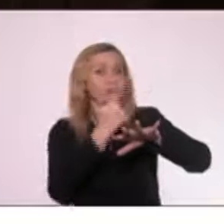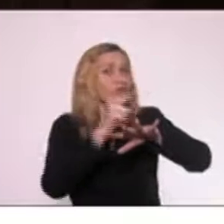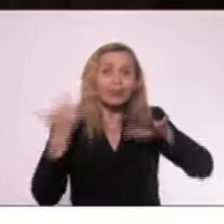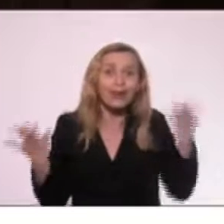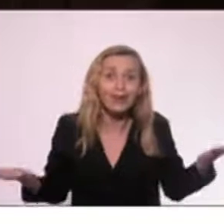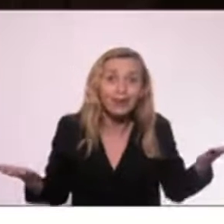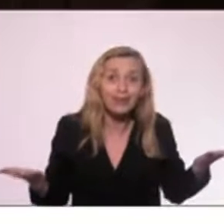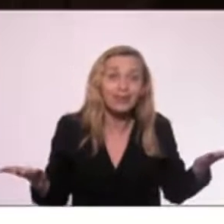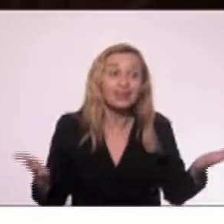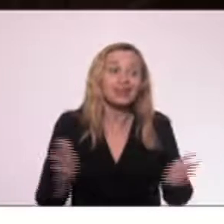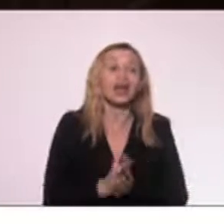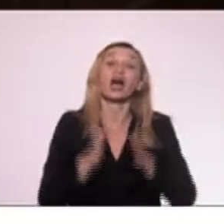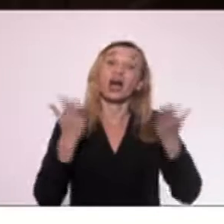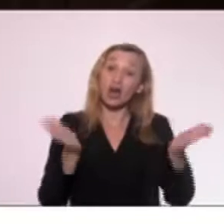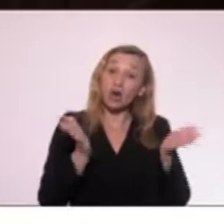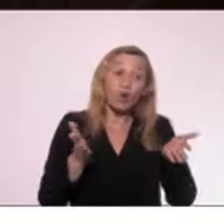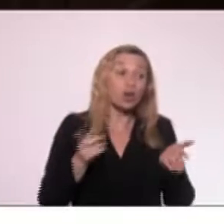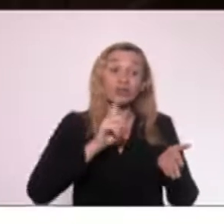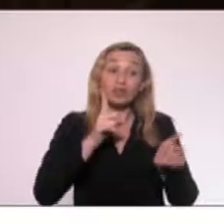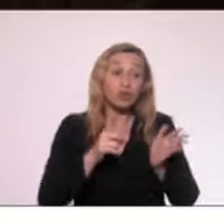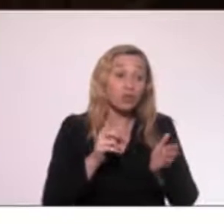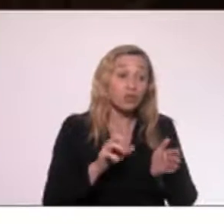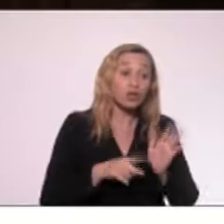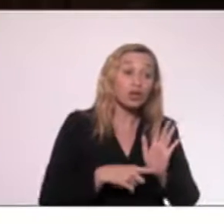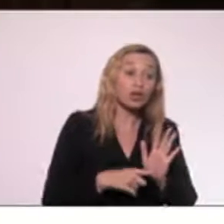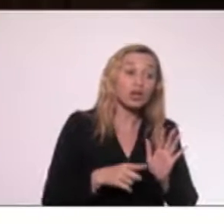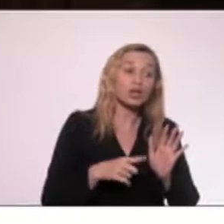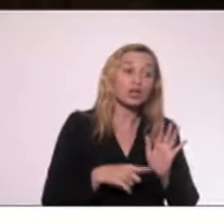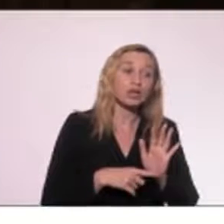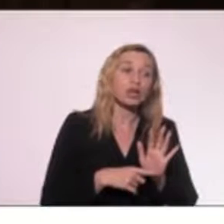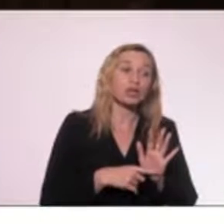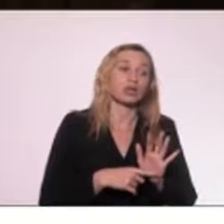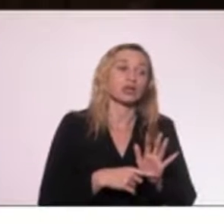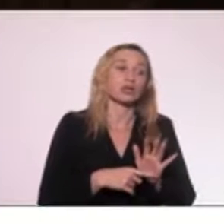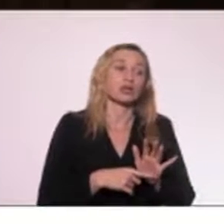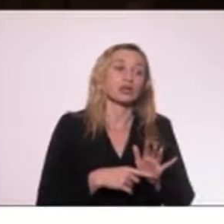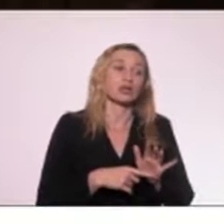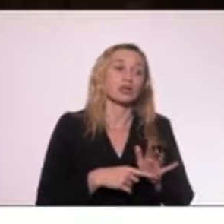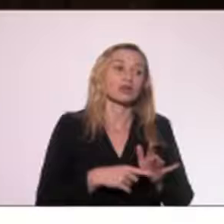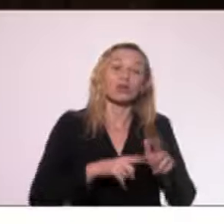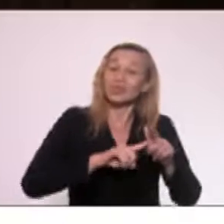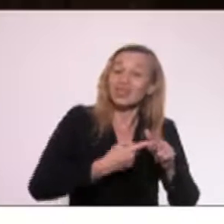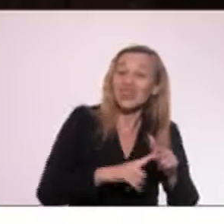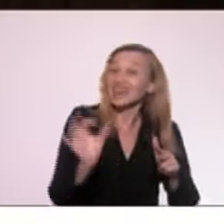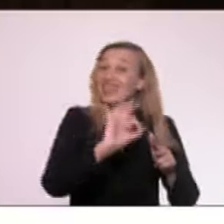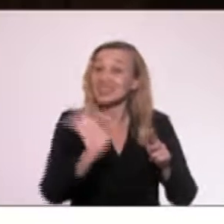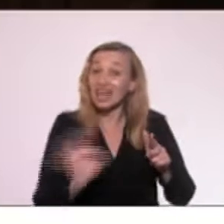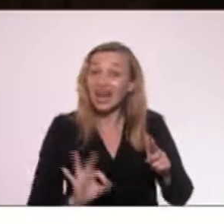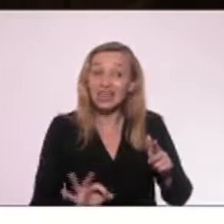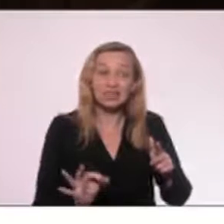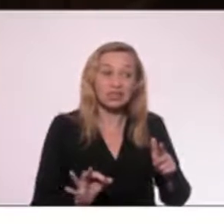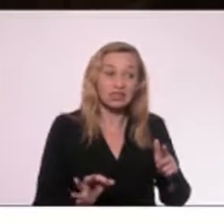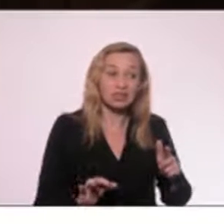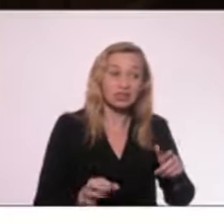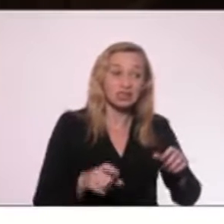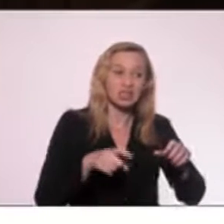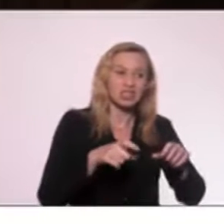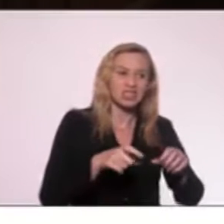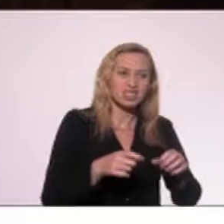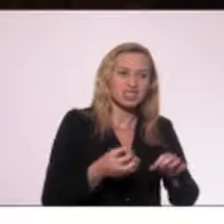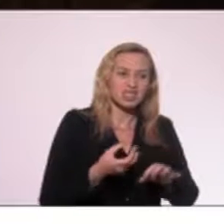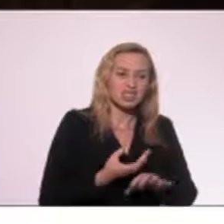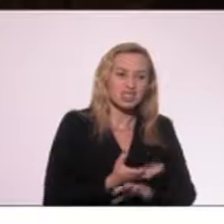Agora, não foi conservado. Além do mais, teve um escorregamento sobre elas previsto, capim nascendo à